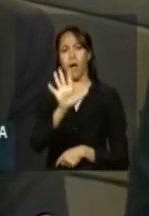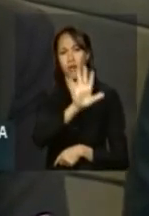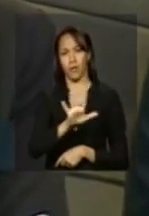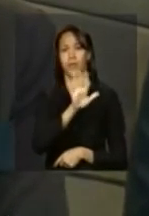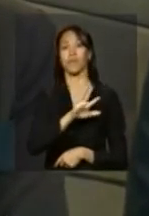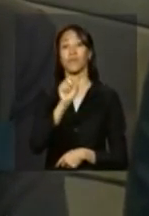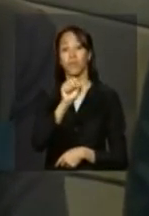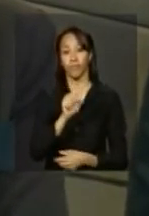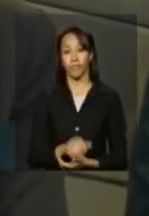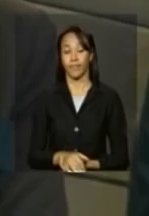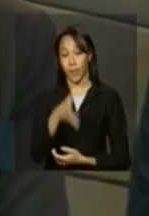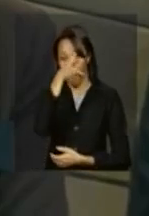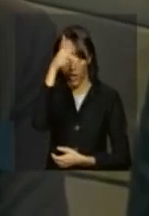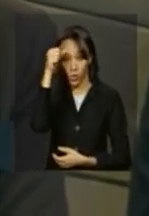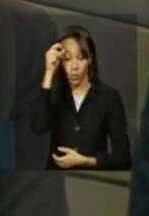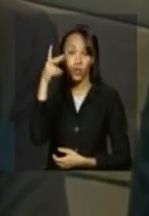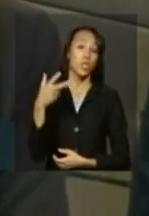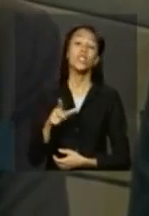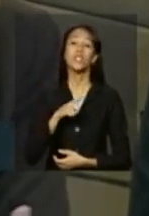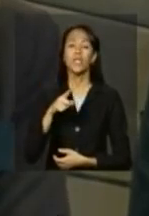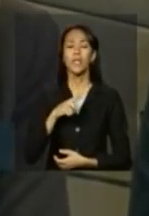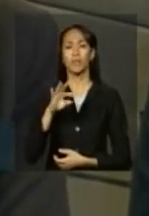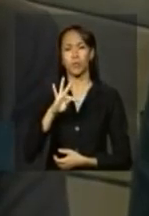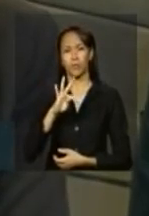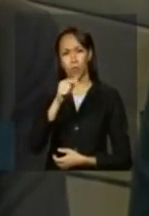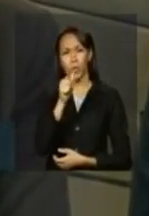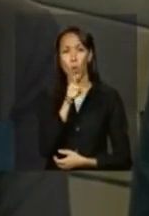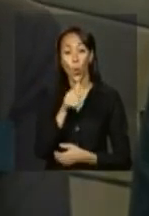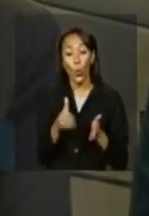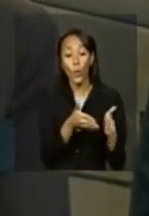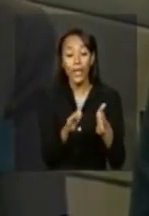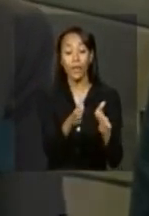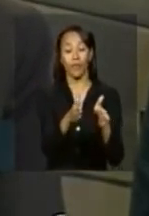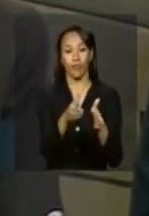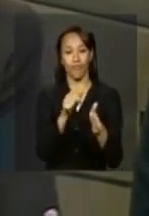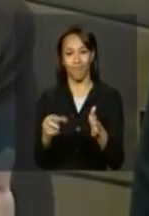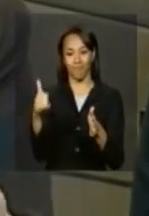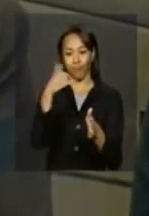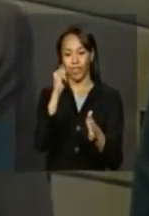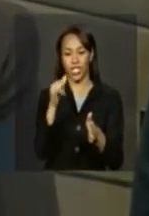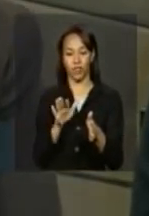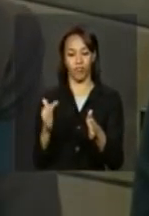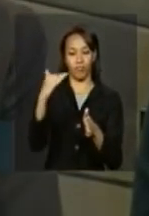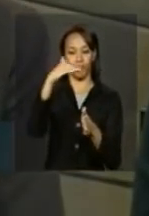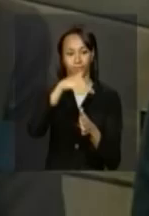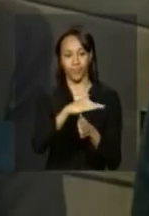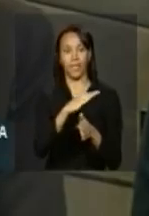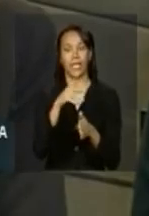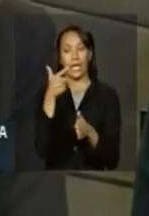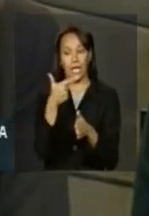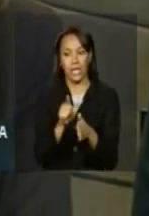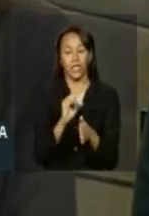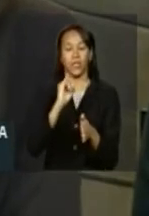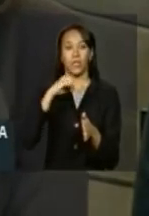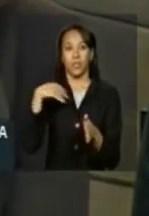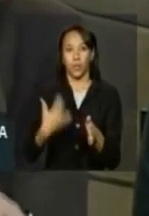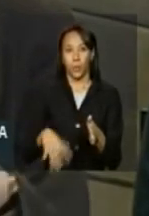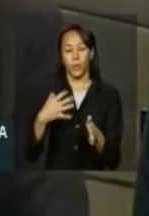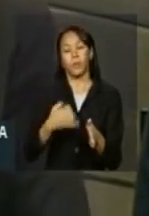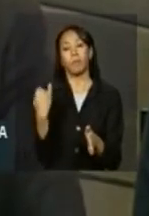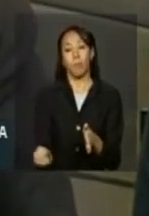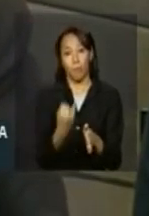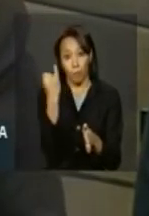No caso de Tucuruí, Macapá, Manaus, ela passa sobre o rio Amazonas, por exemplo. Então, é um desafio importante que nós